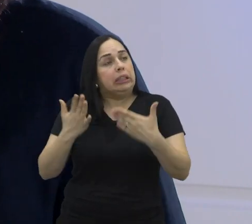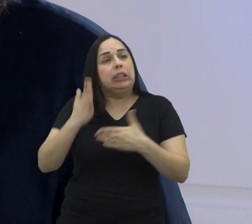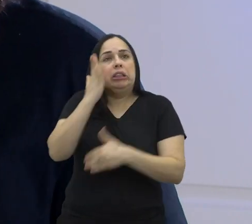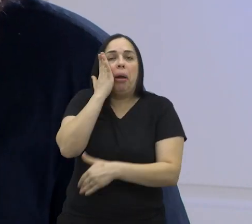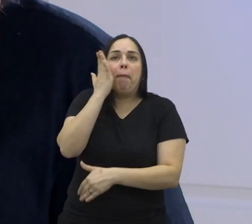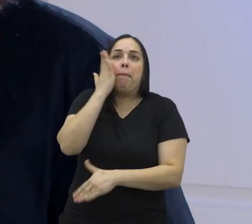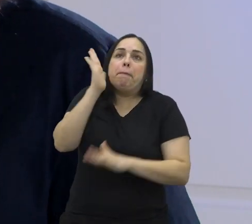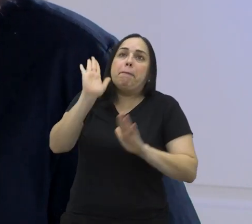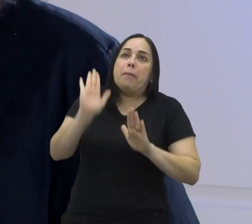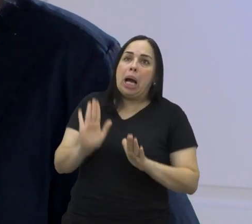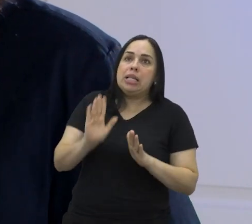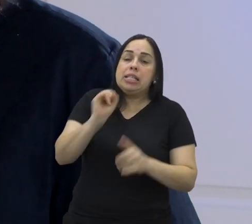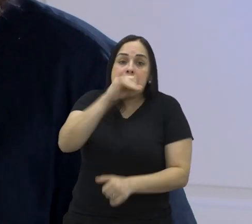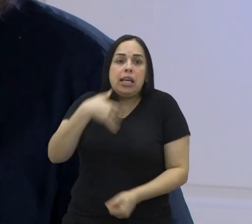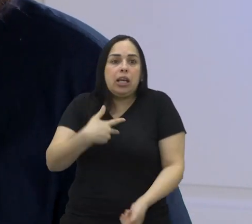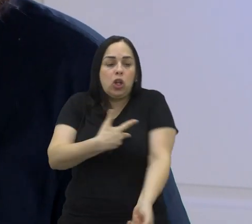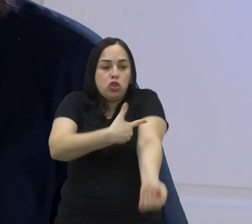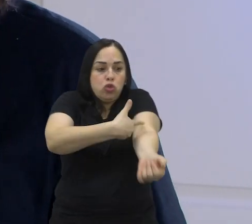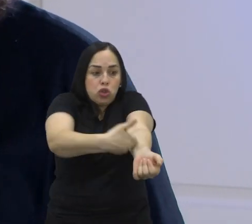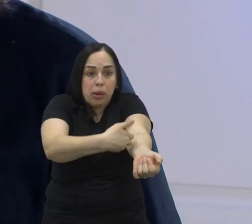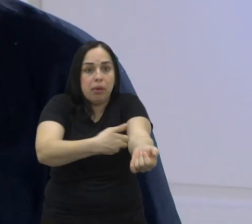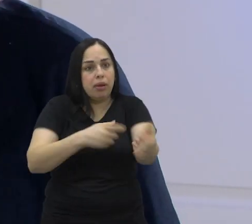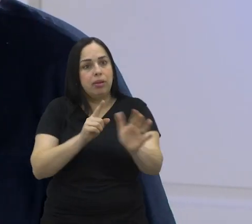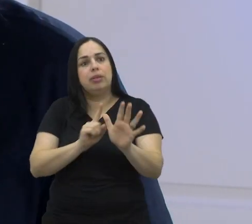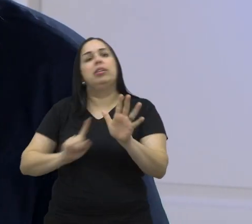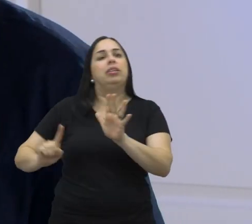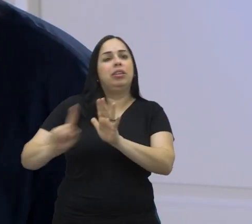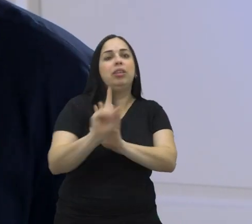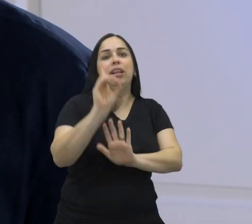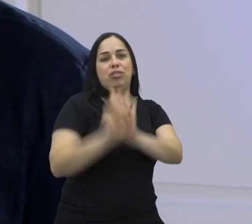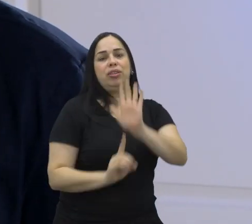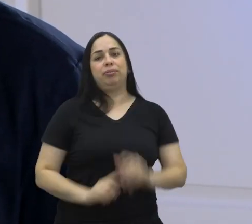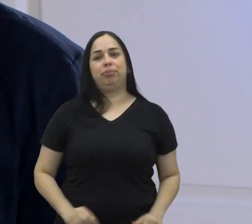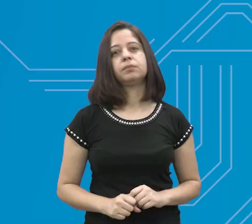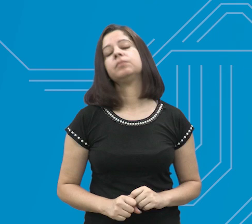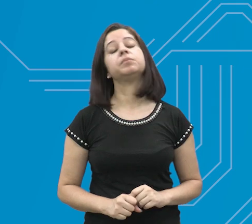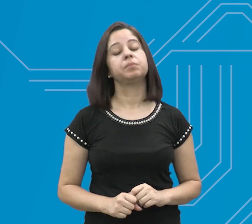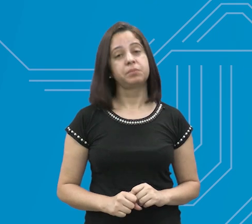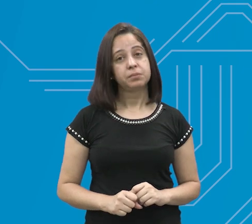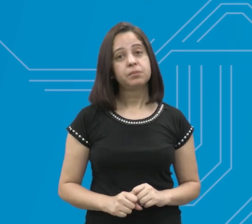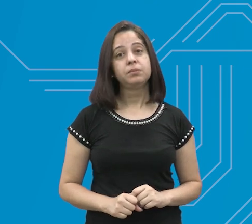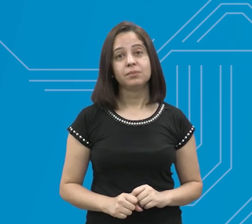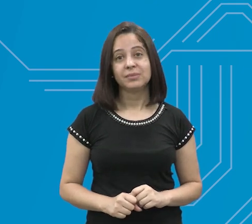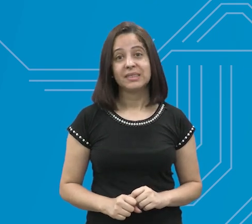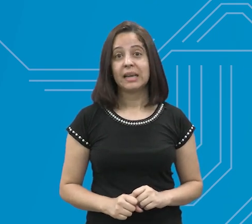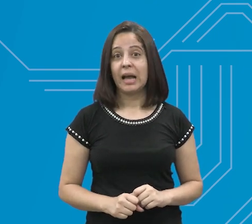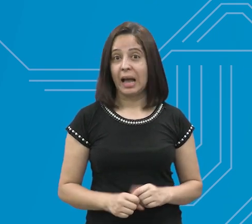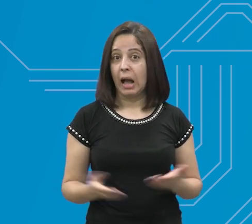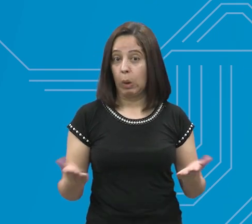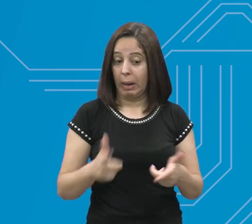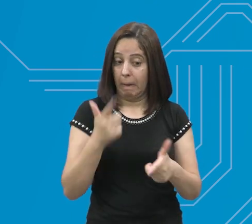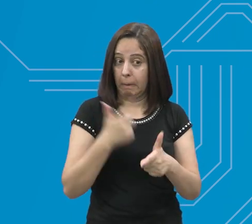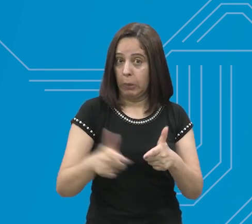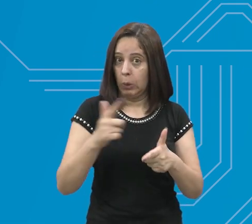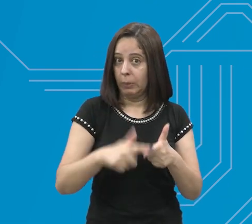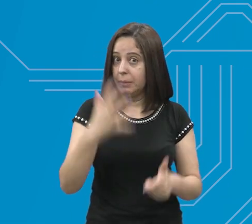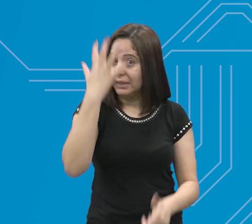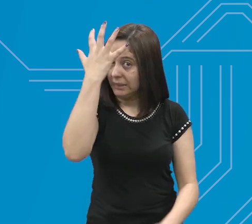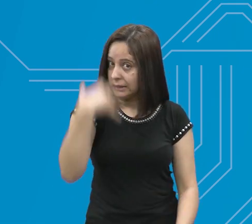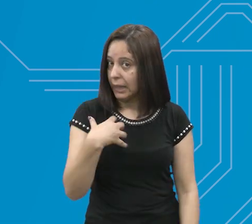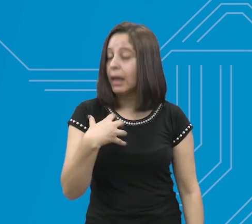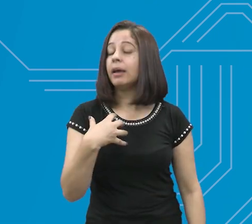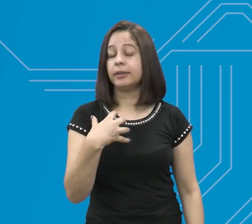sei, mas pelo menos eu sei que eu tenho direitos em algumas coisas. A gente fala agora de um problema grave que